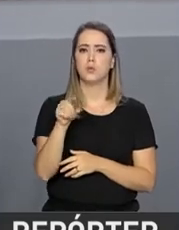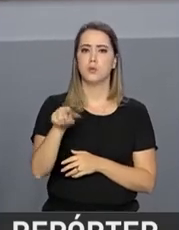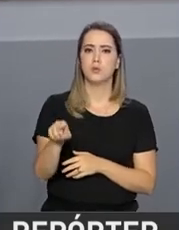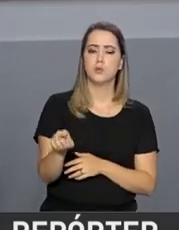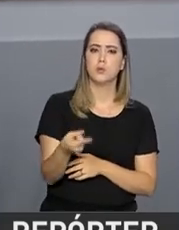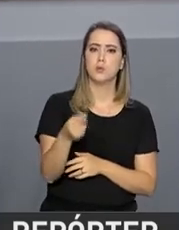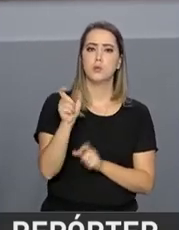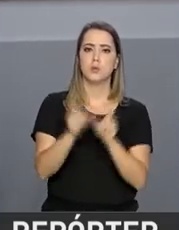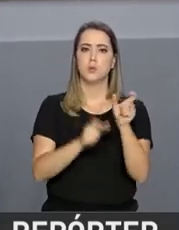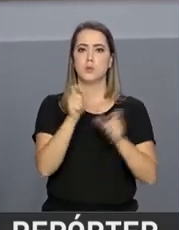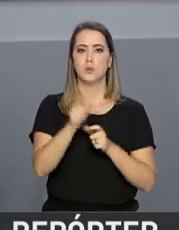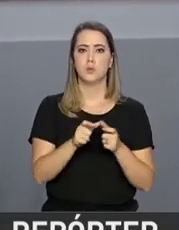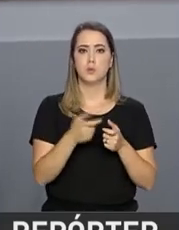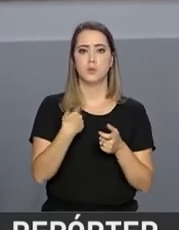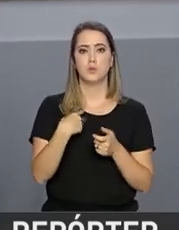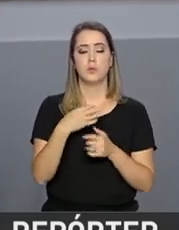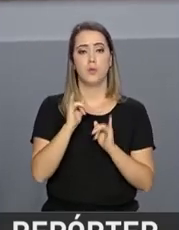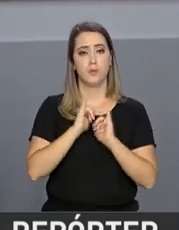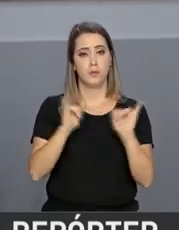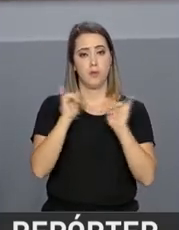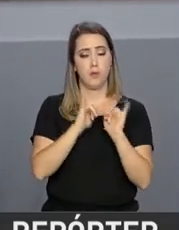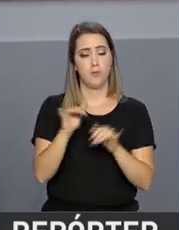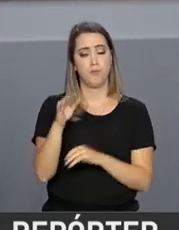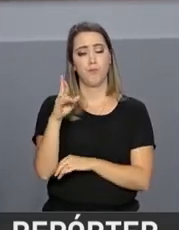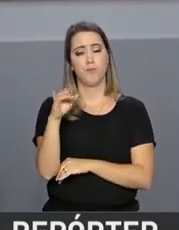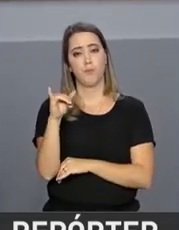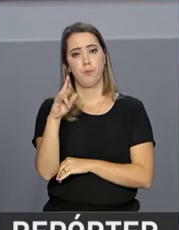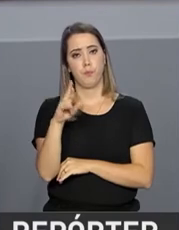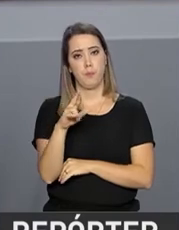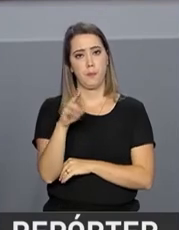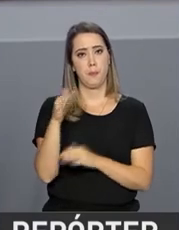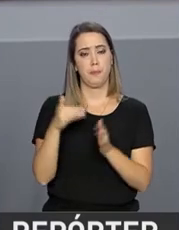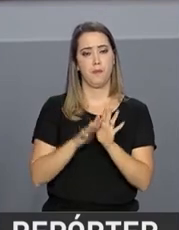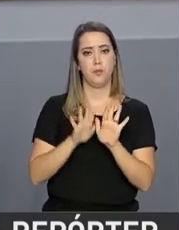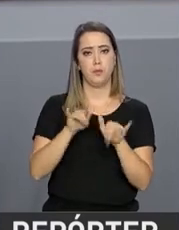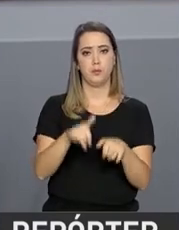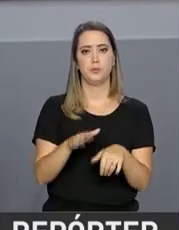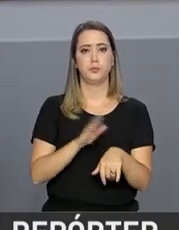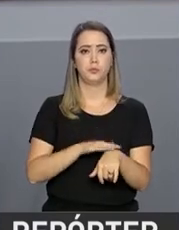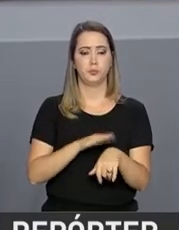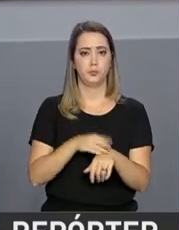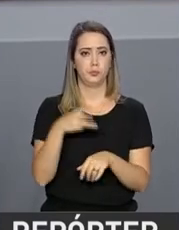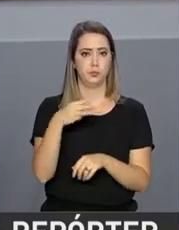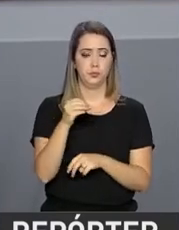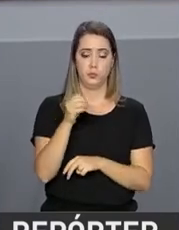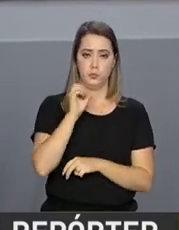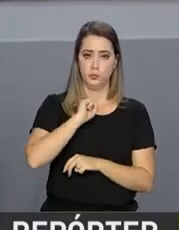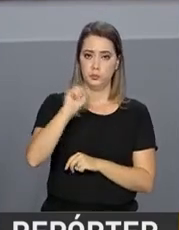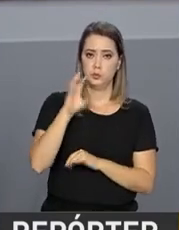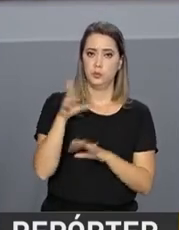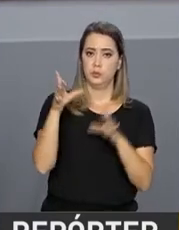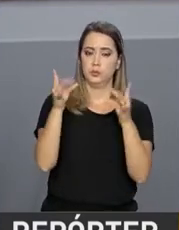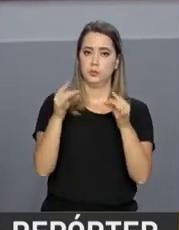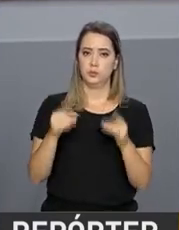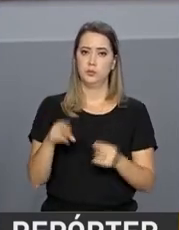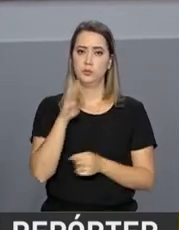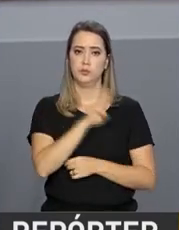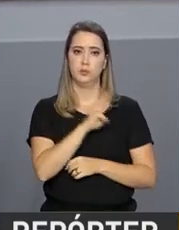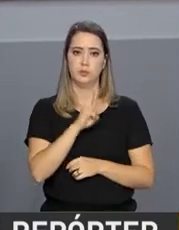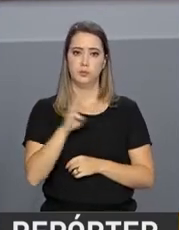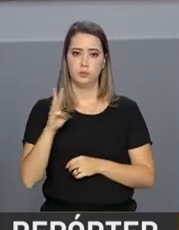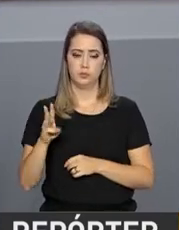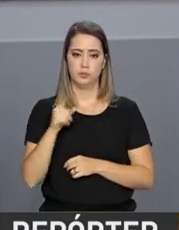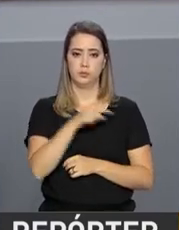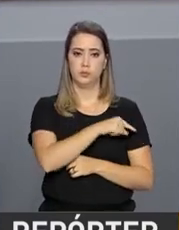800 mil contribuintes prestem contas com o leão até o fim do prazo que é no dia 30 de abril todas as informações sobre a declaração